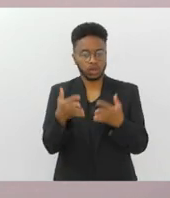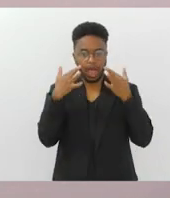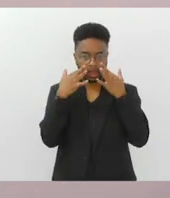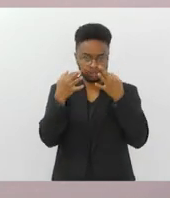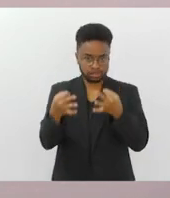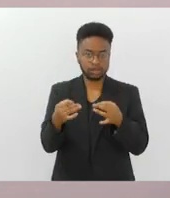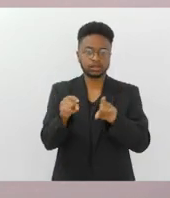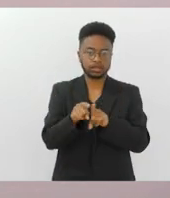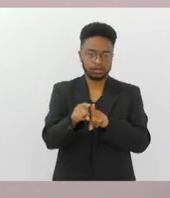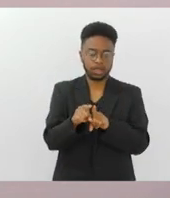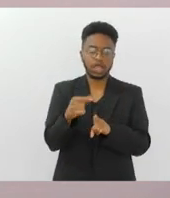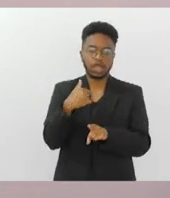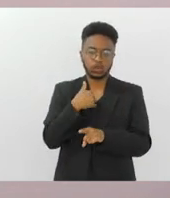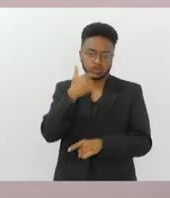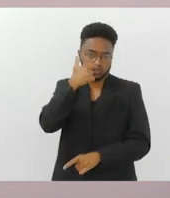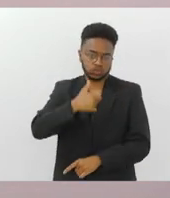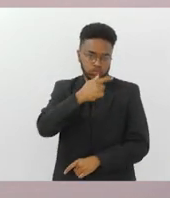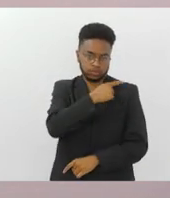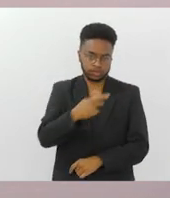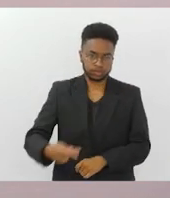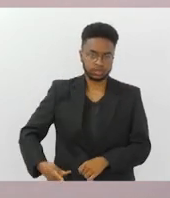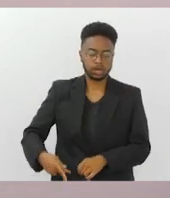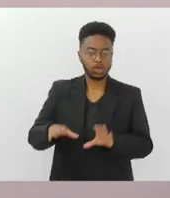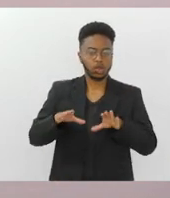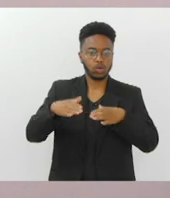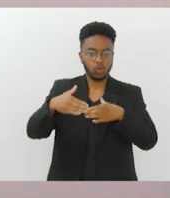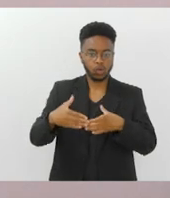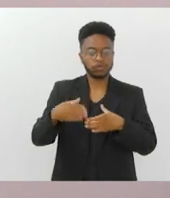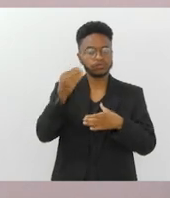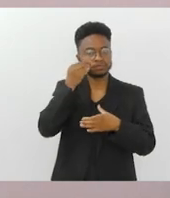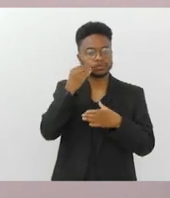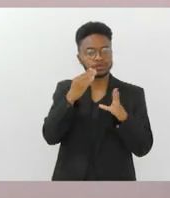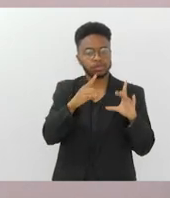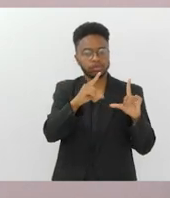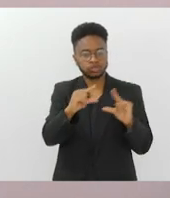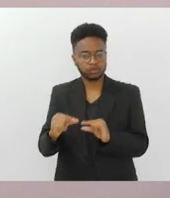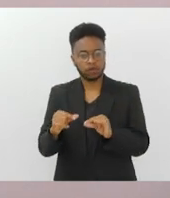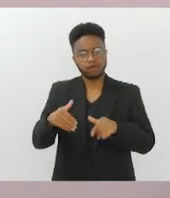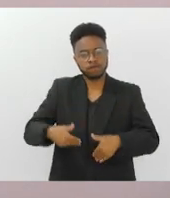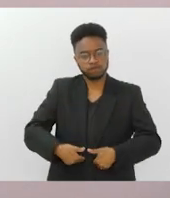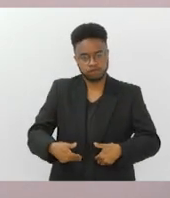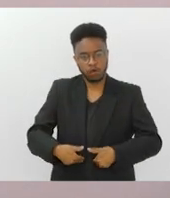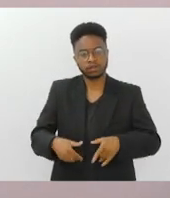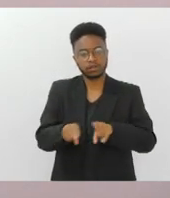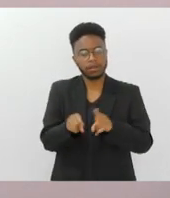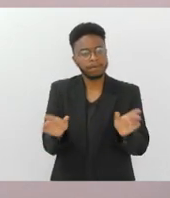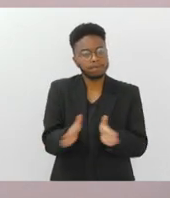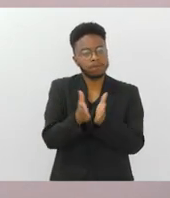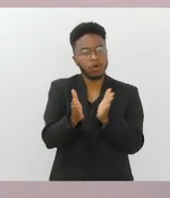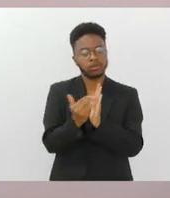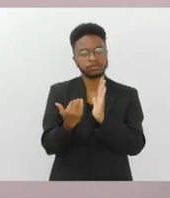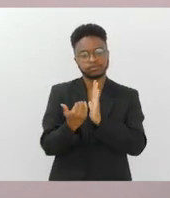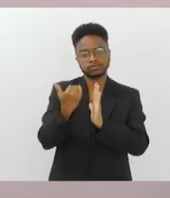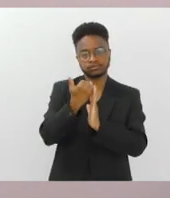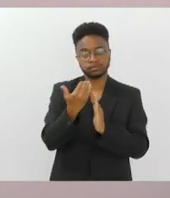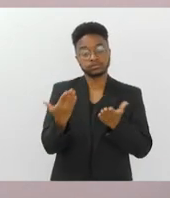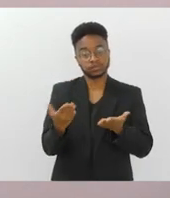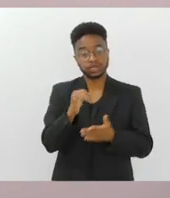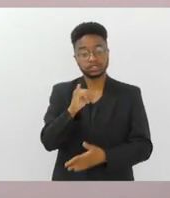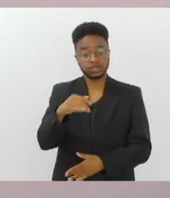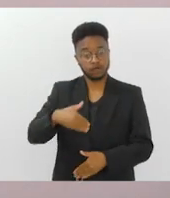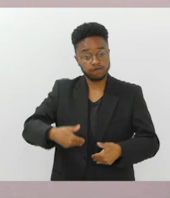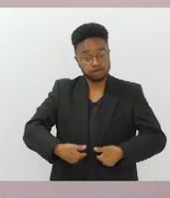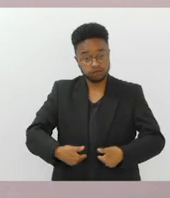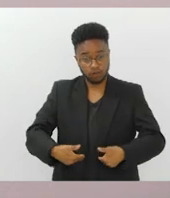Inclusive, eu presido a Frente Parlamentar de Combate à Fome e à Miséria. E se a fome tem